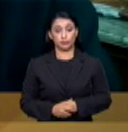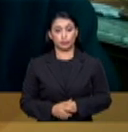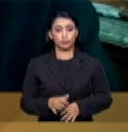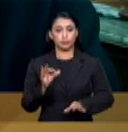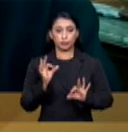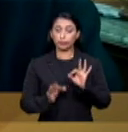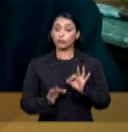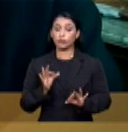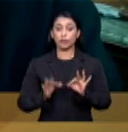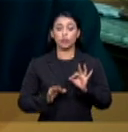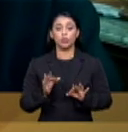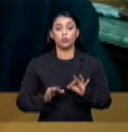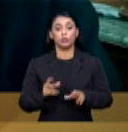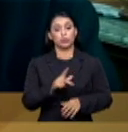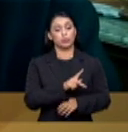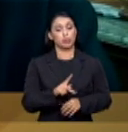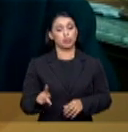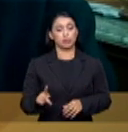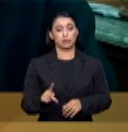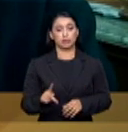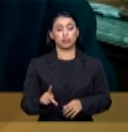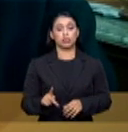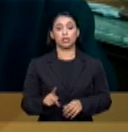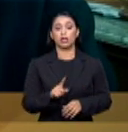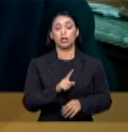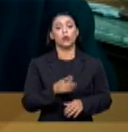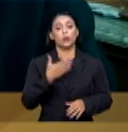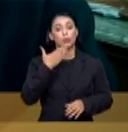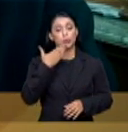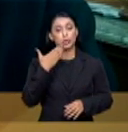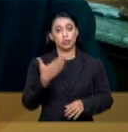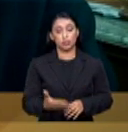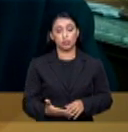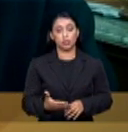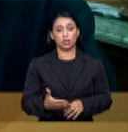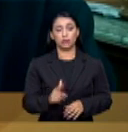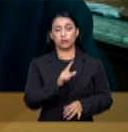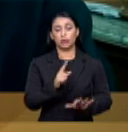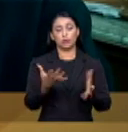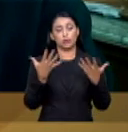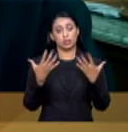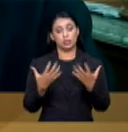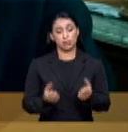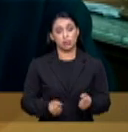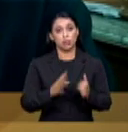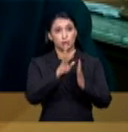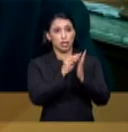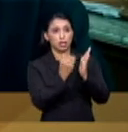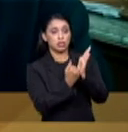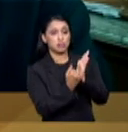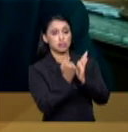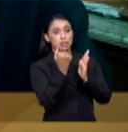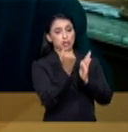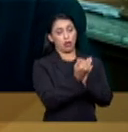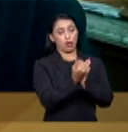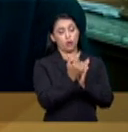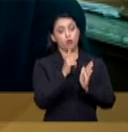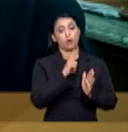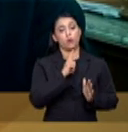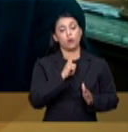Julgo, presidente, improcedente o pedido formalizado na inicial, condenando o